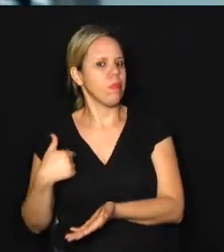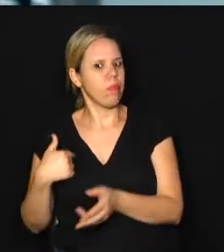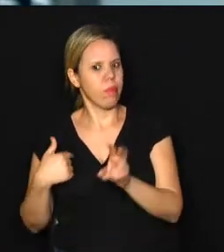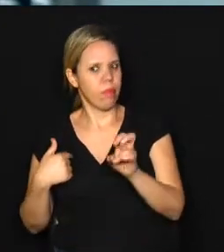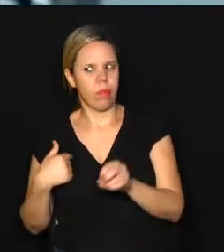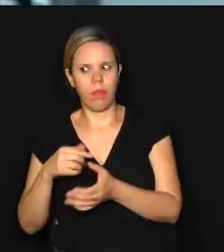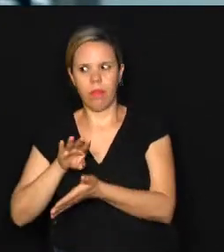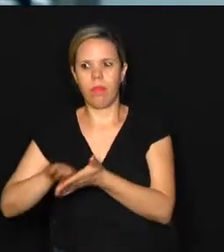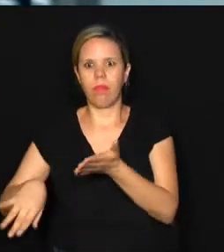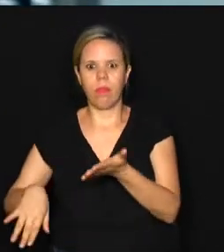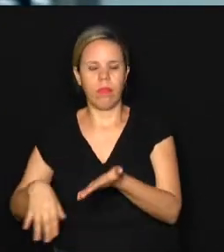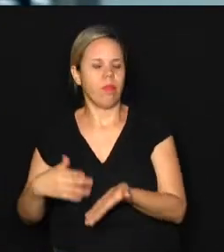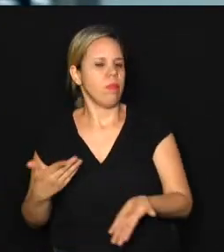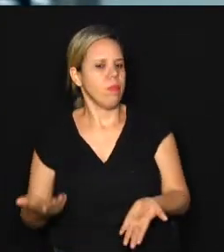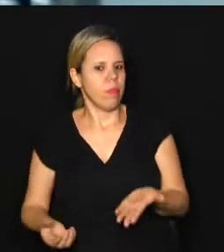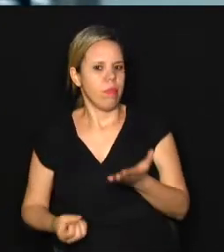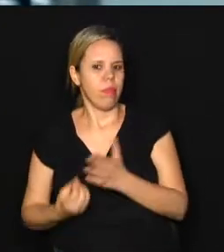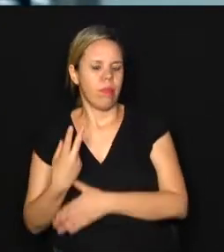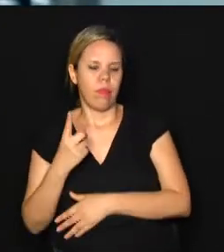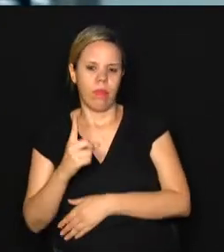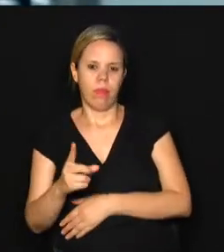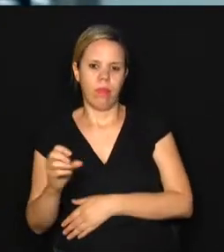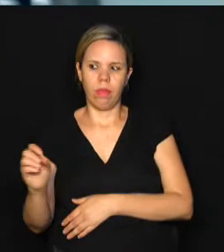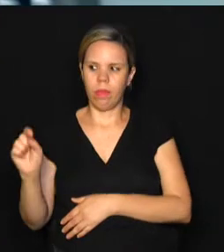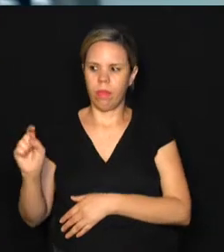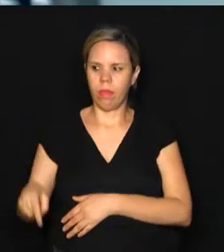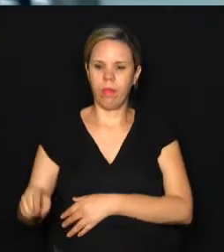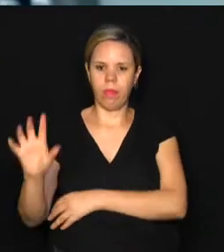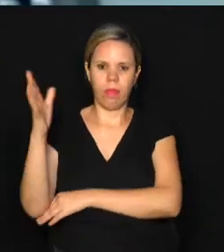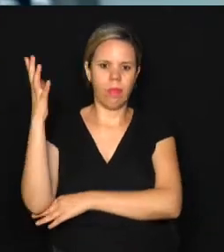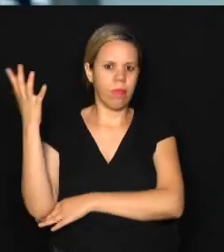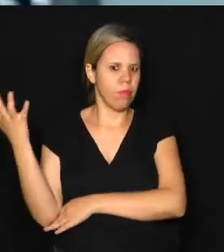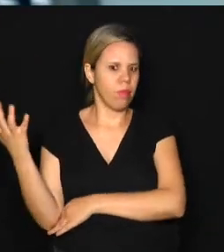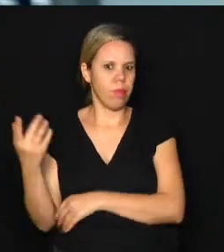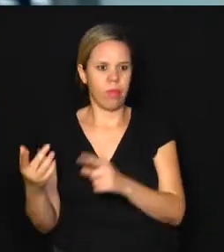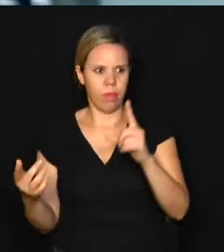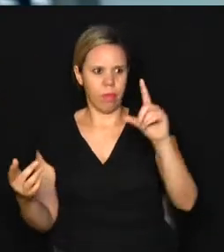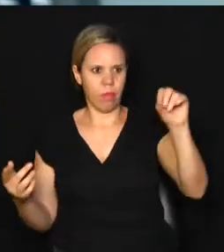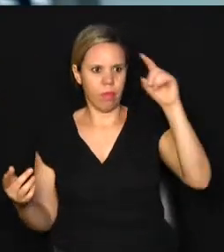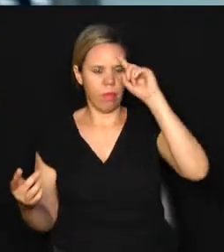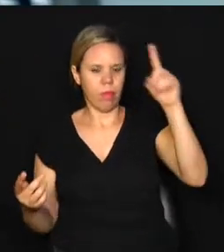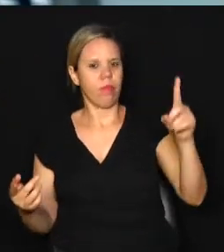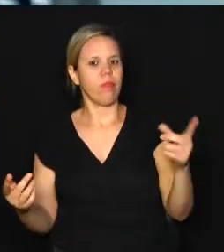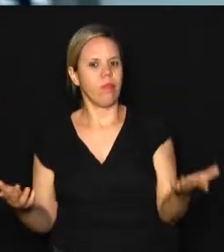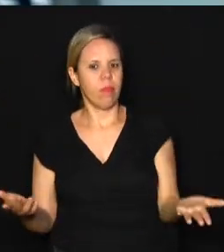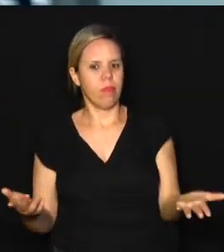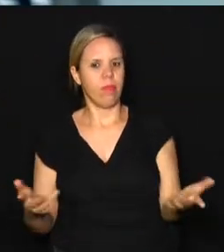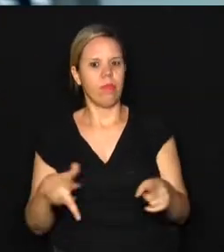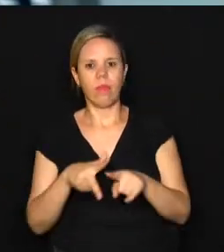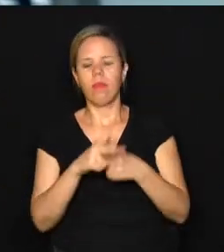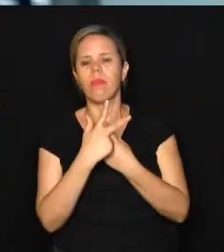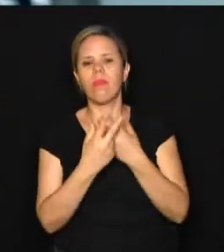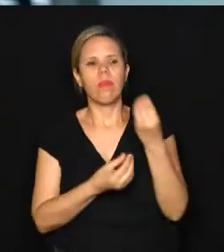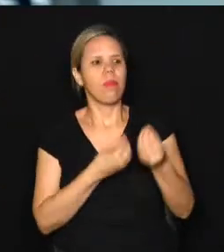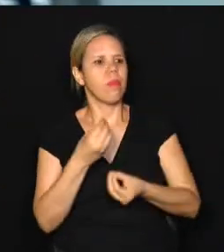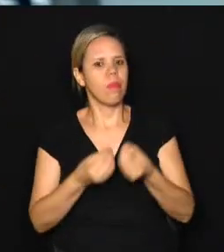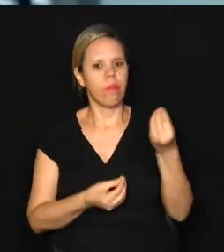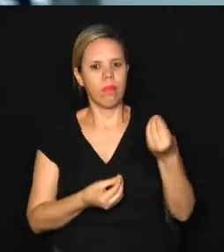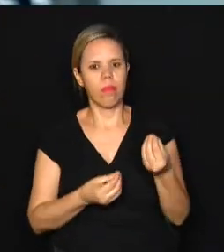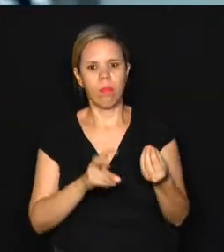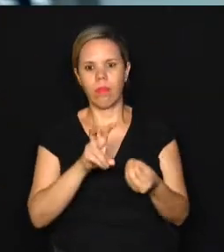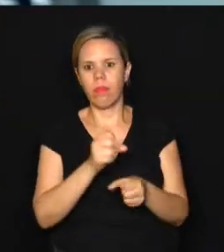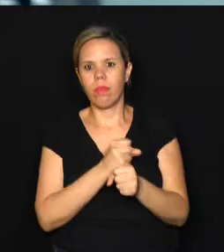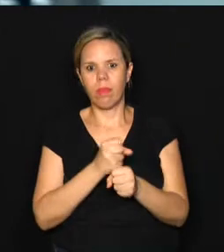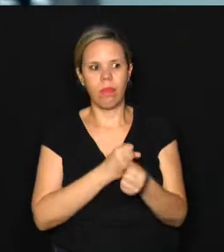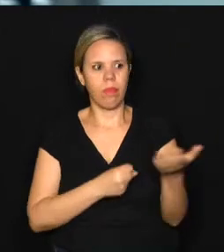foram eliminados, cerca de 100 mil árvores em 10 dias. Para recuperar isso, 50